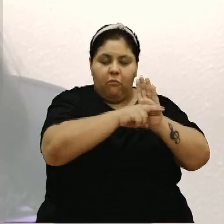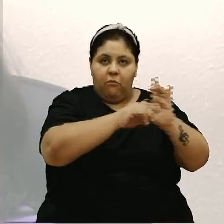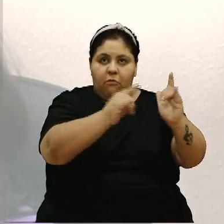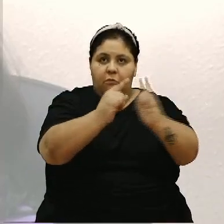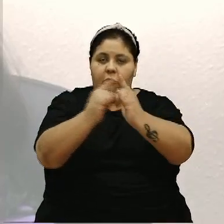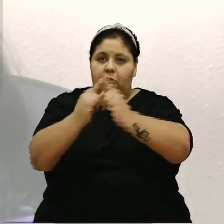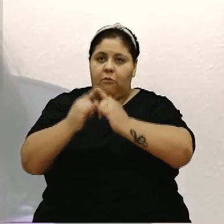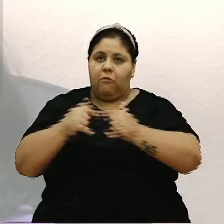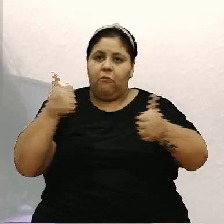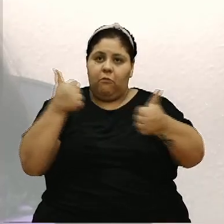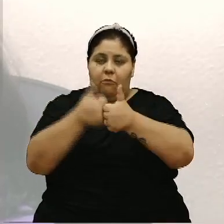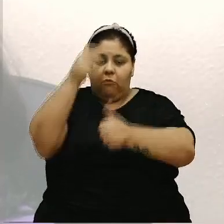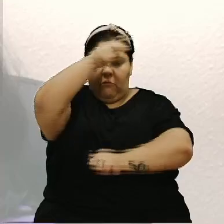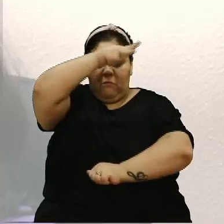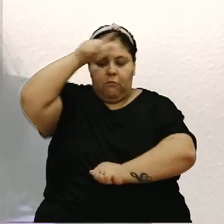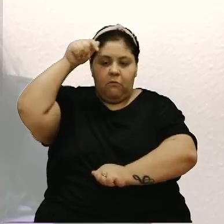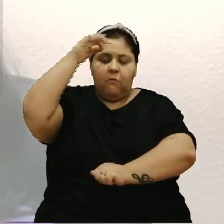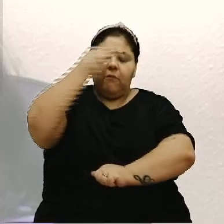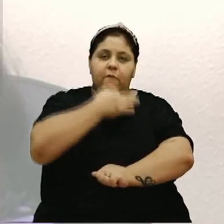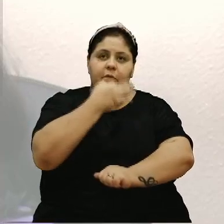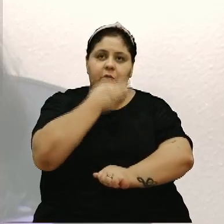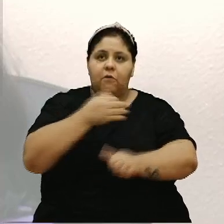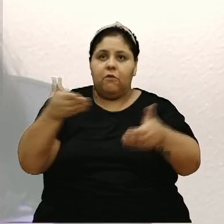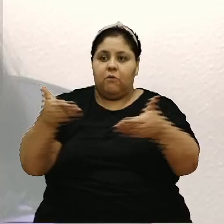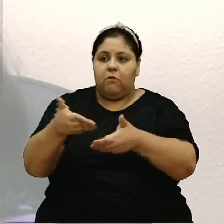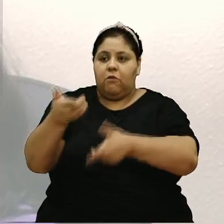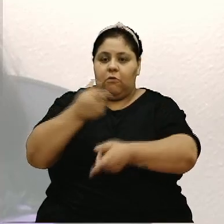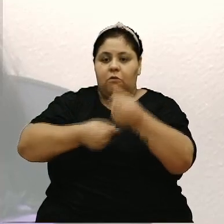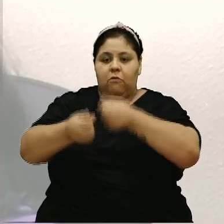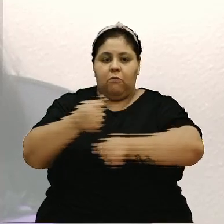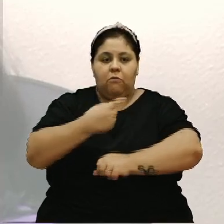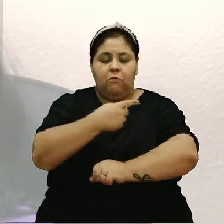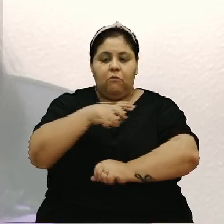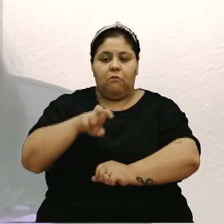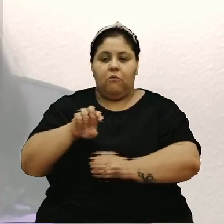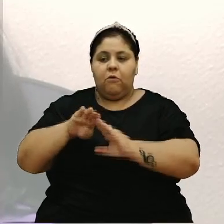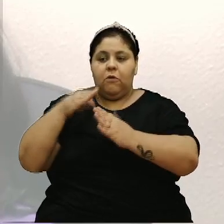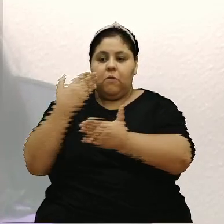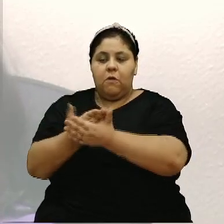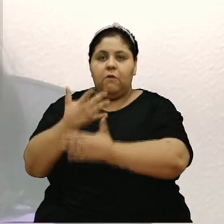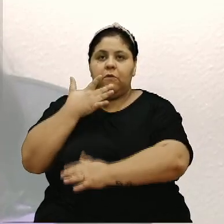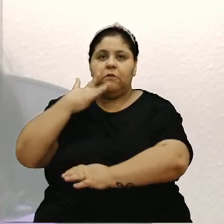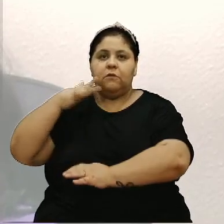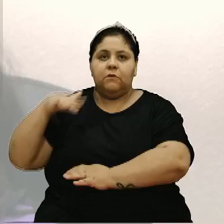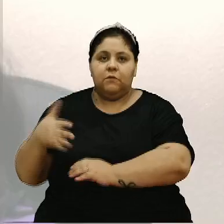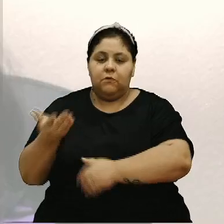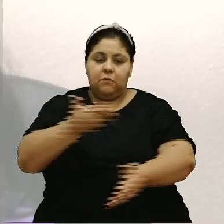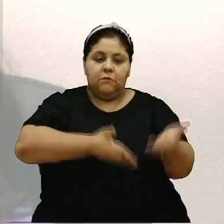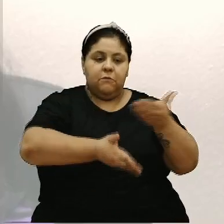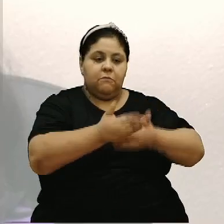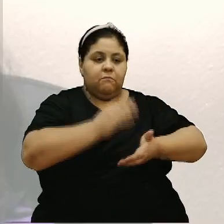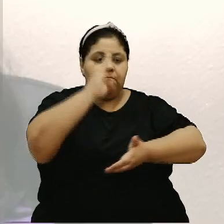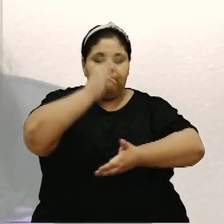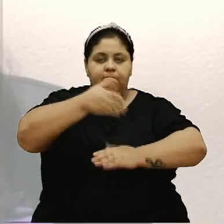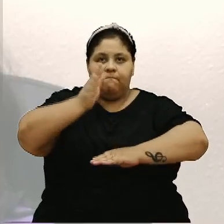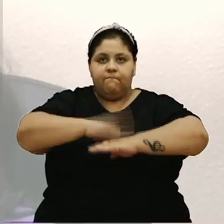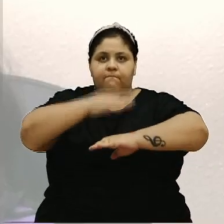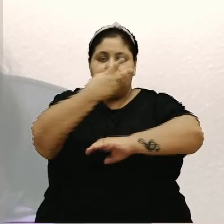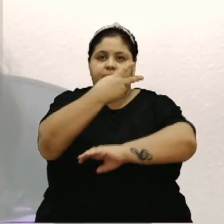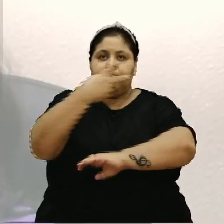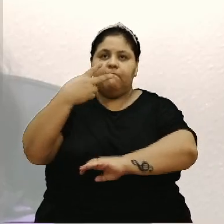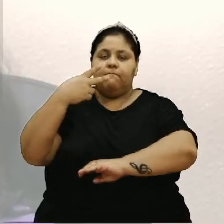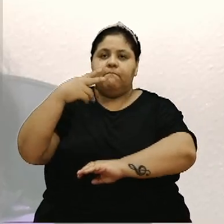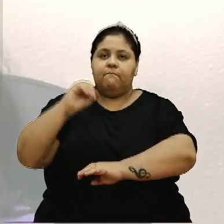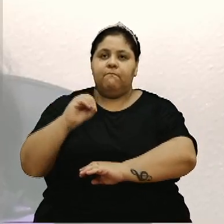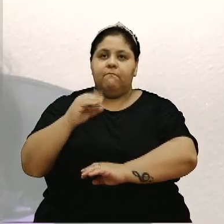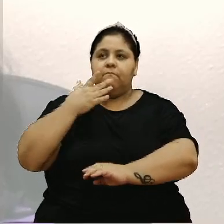em parceria com a Prefeitura de Caxias do Sul, atualmente administra 15 escolas de educação infantil, atendendo gratuitamente mais de 220